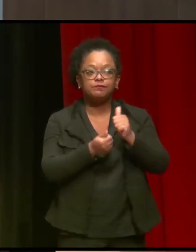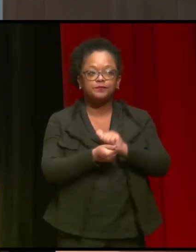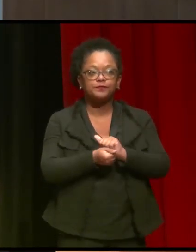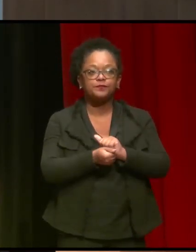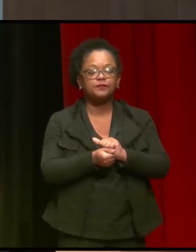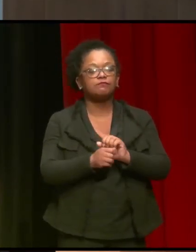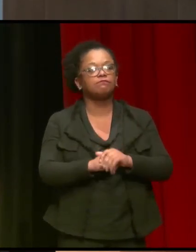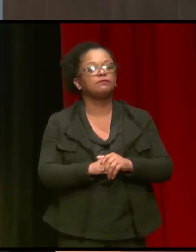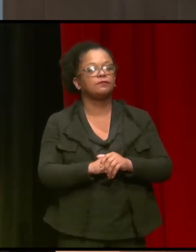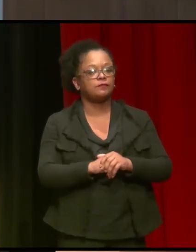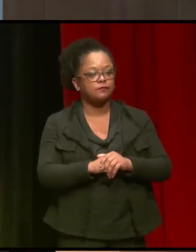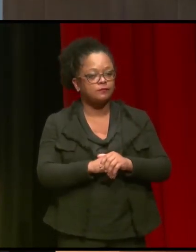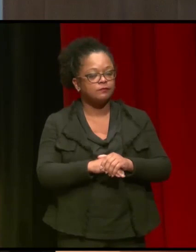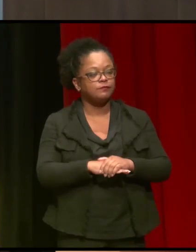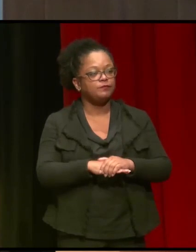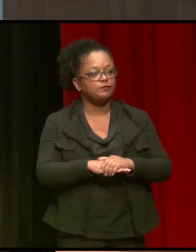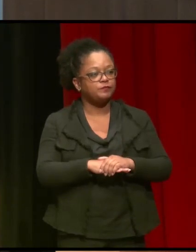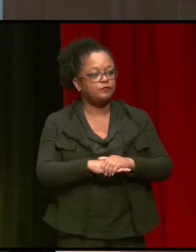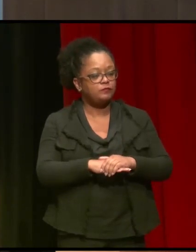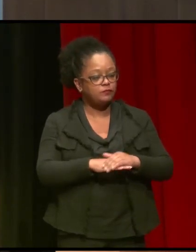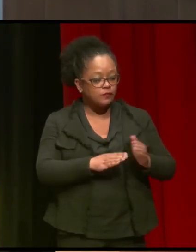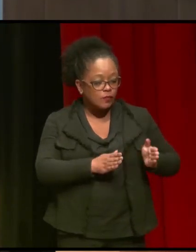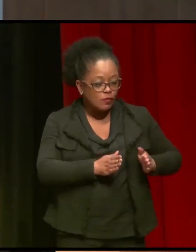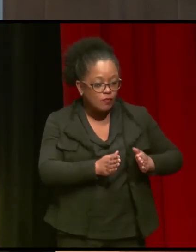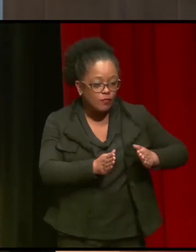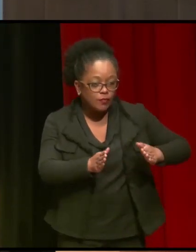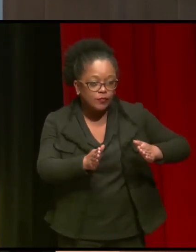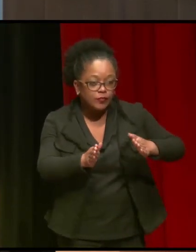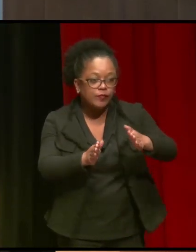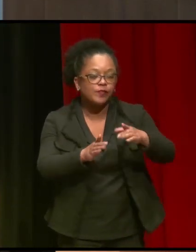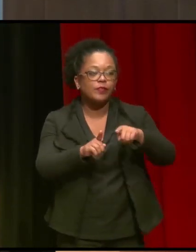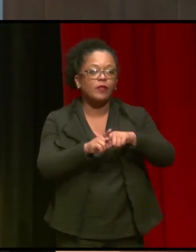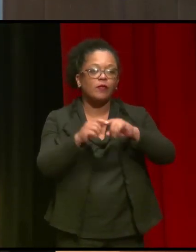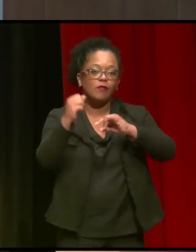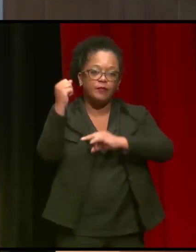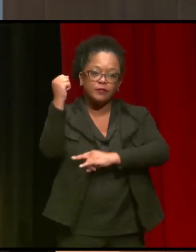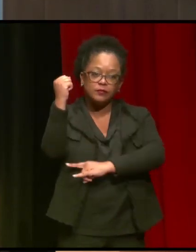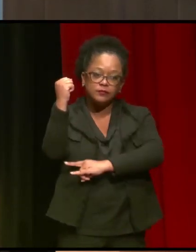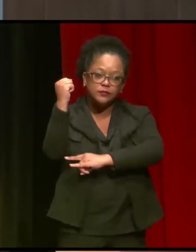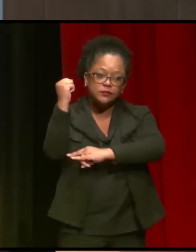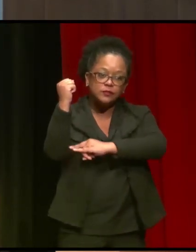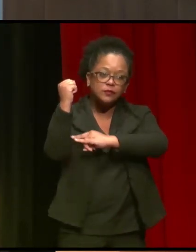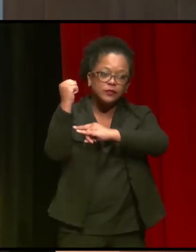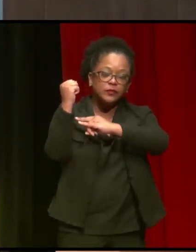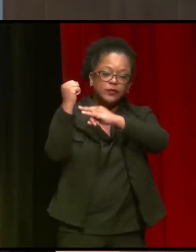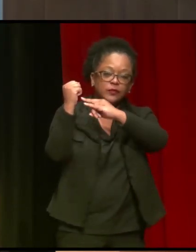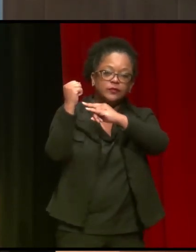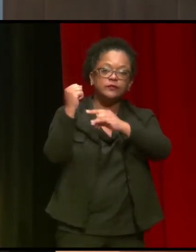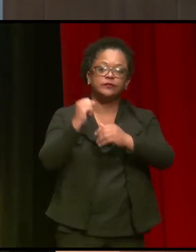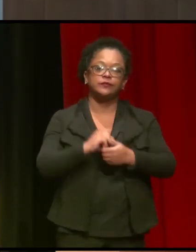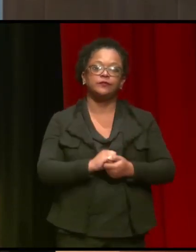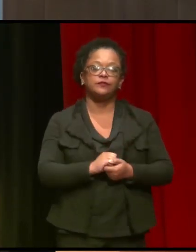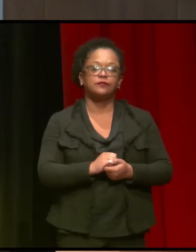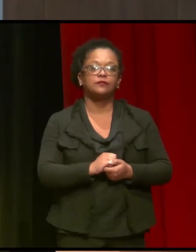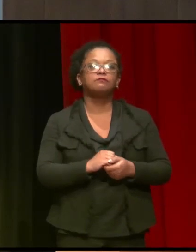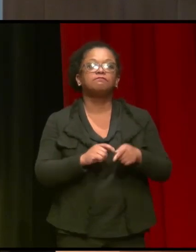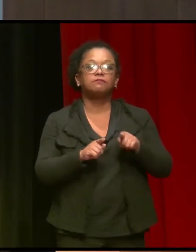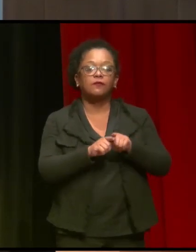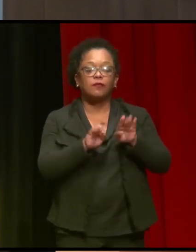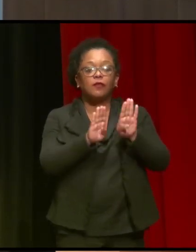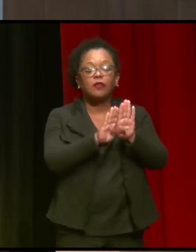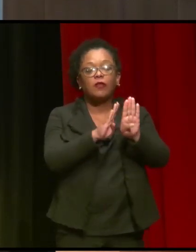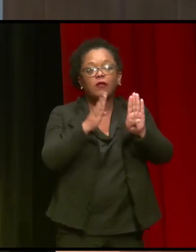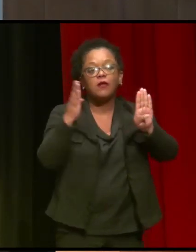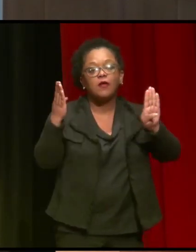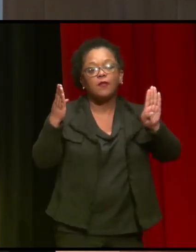rampa, talvez tenha um elevador, se a gente tem um pouquinho mais de recurso, pode ter um elevador. Portas